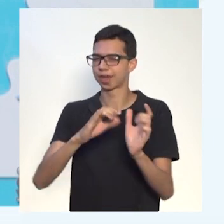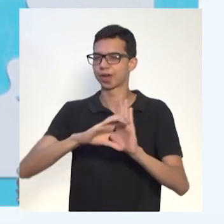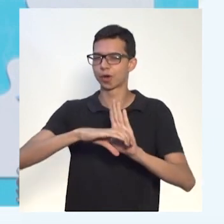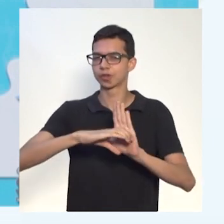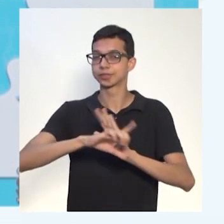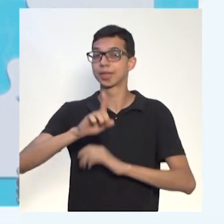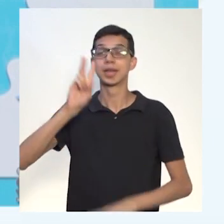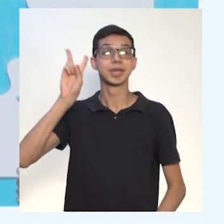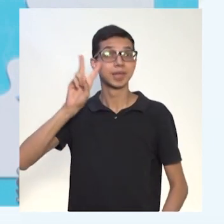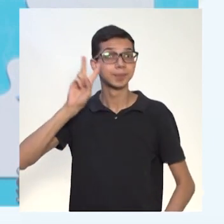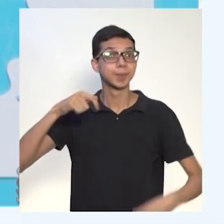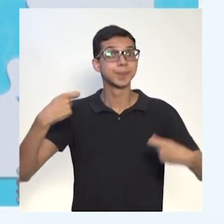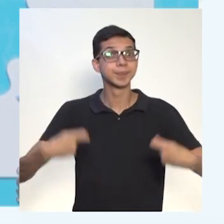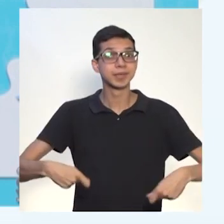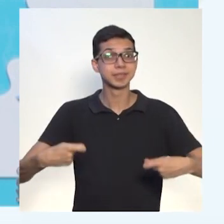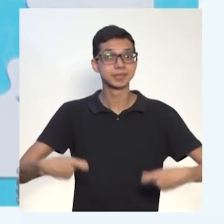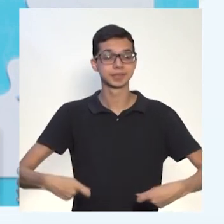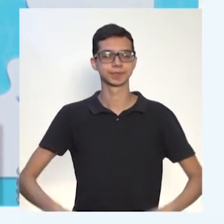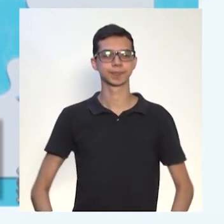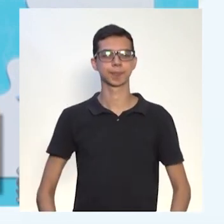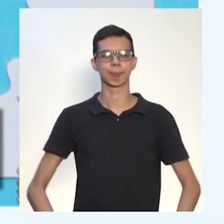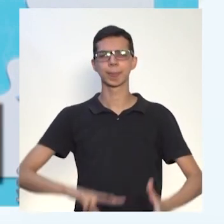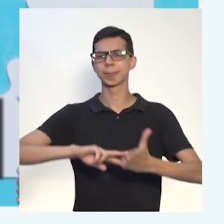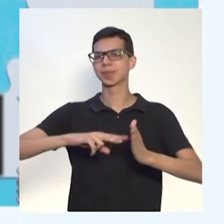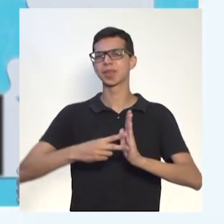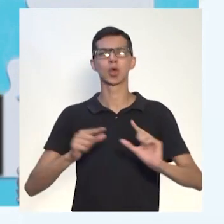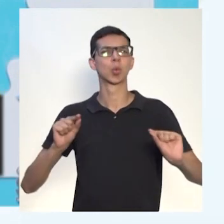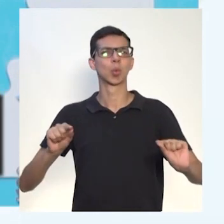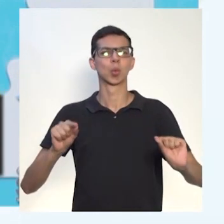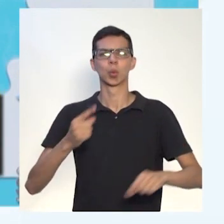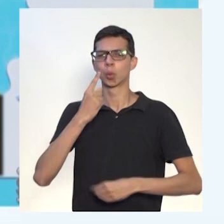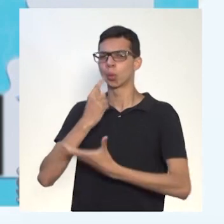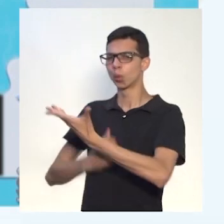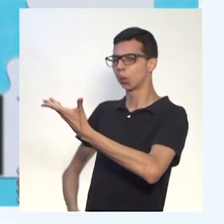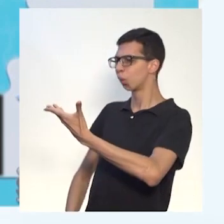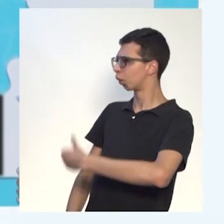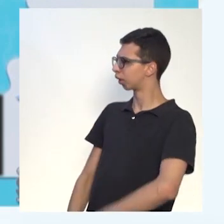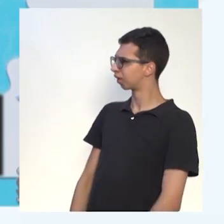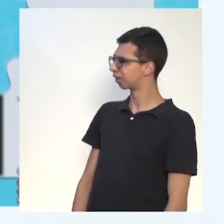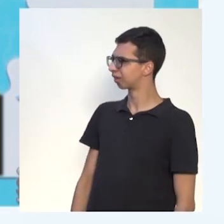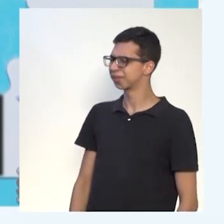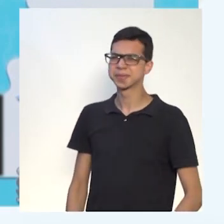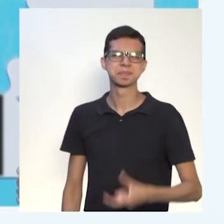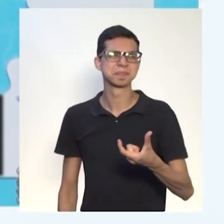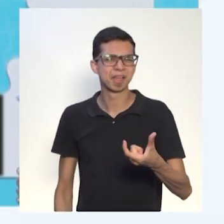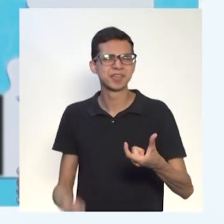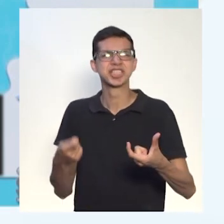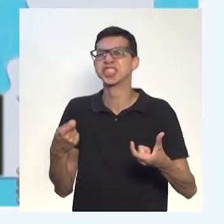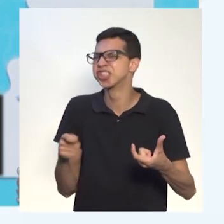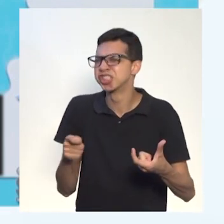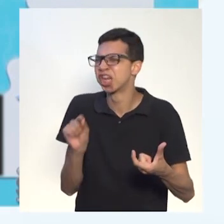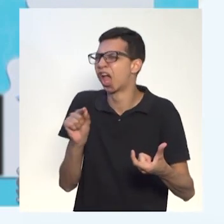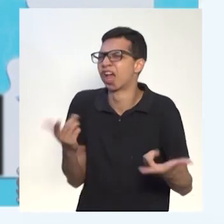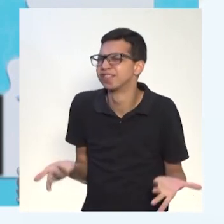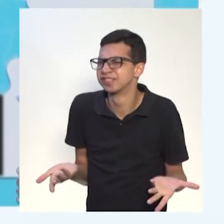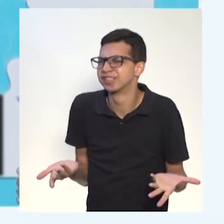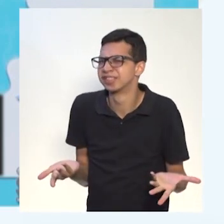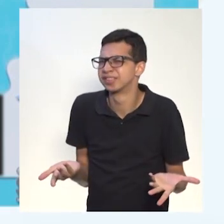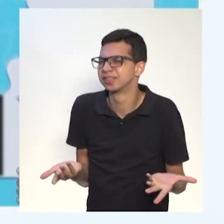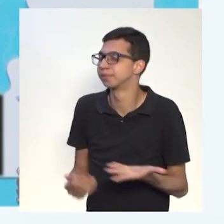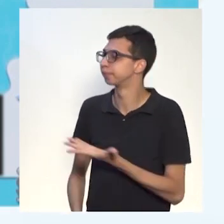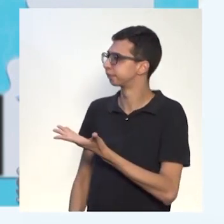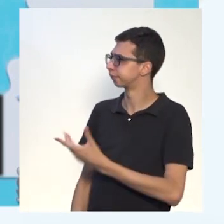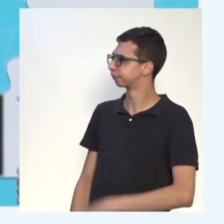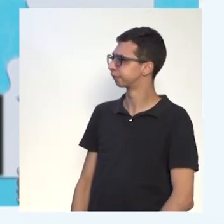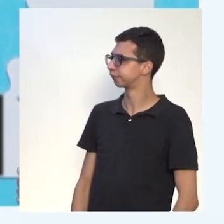vai ter que lembrar. O que quer dizer, Felps? Palavras-chave. São aquelas expressões que caracterizam o